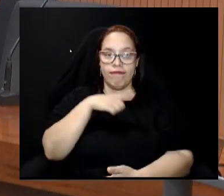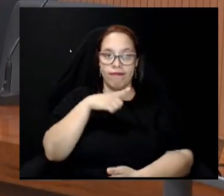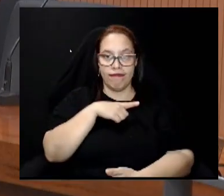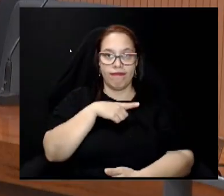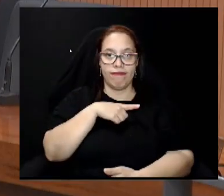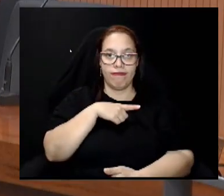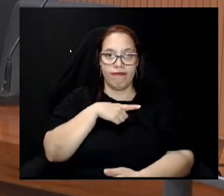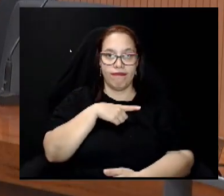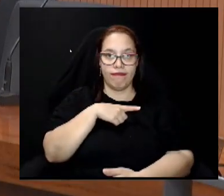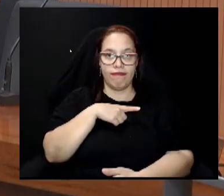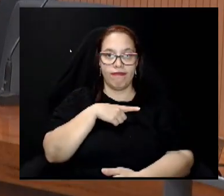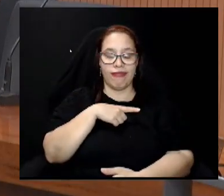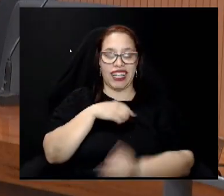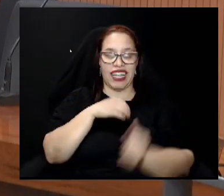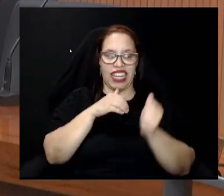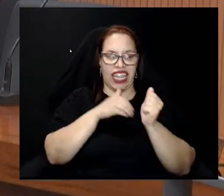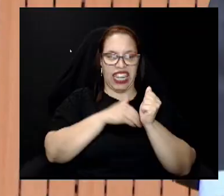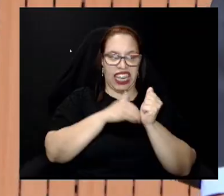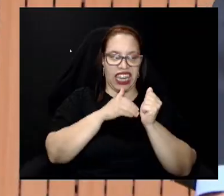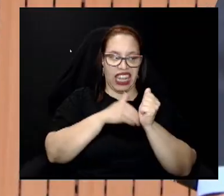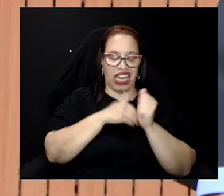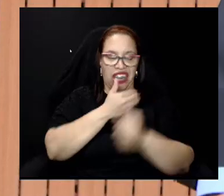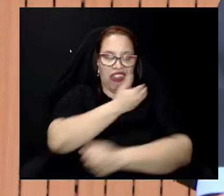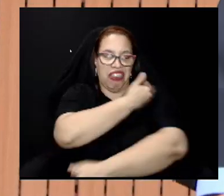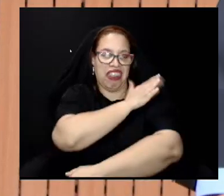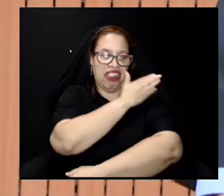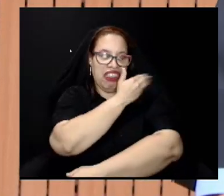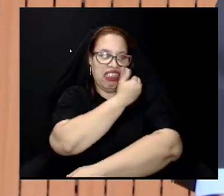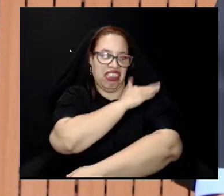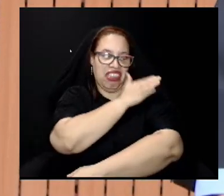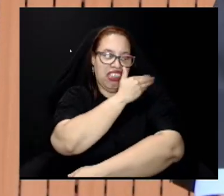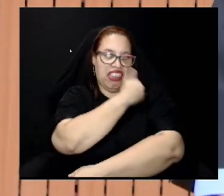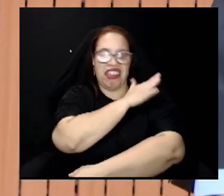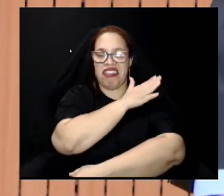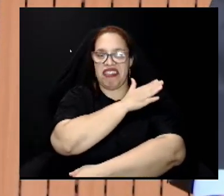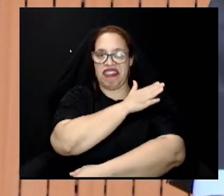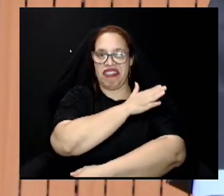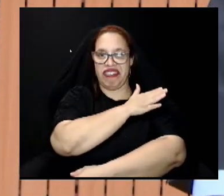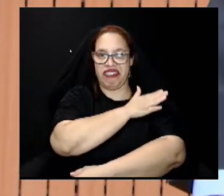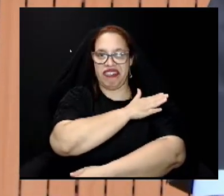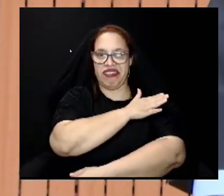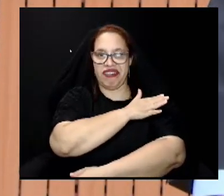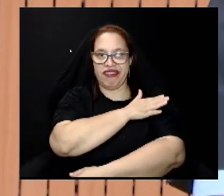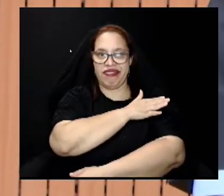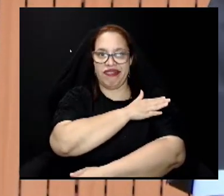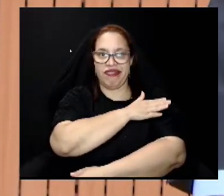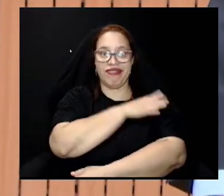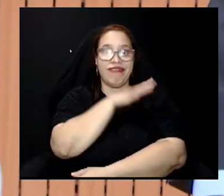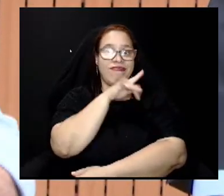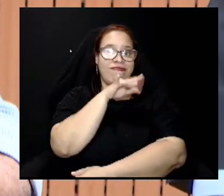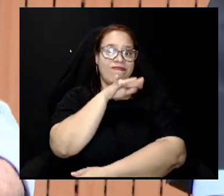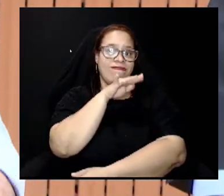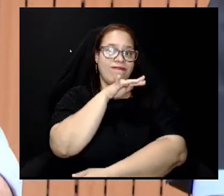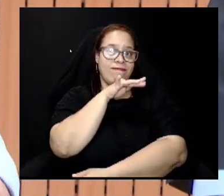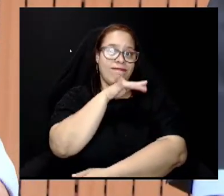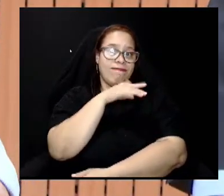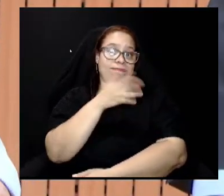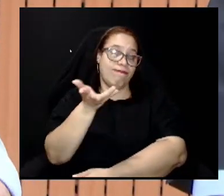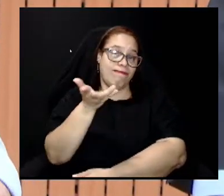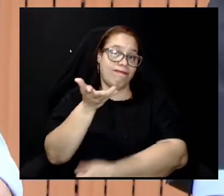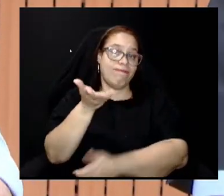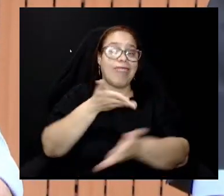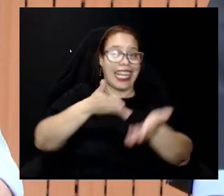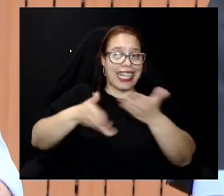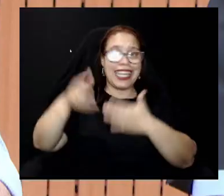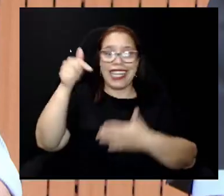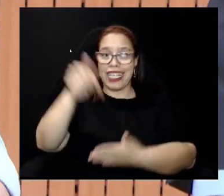estigma. Então, muitas pessoas, elas acabam... E, assim, é algo muito ruim, né, da gente até trazer aqui.